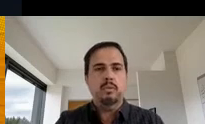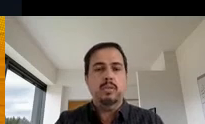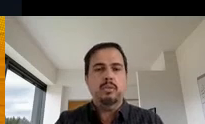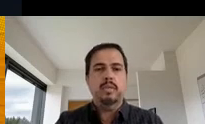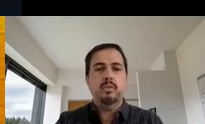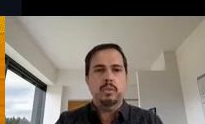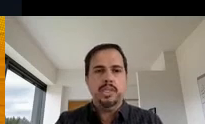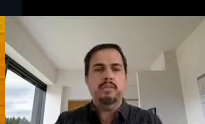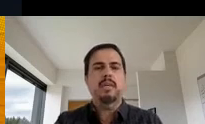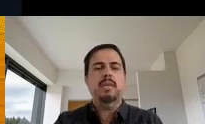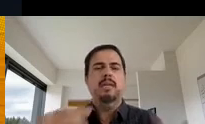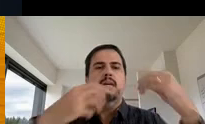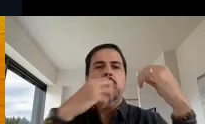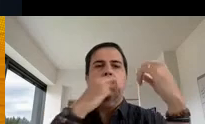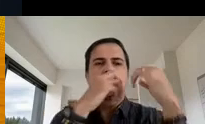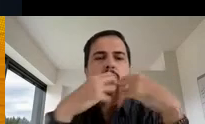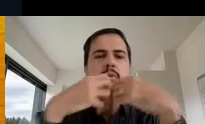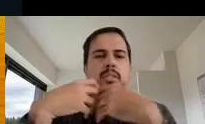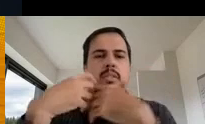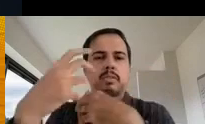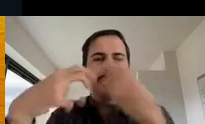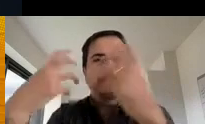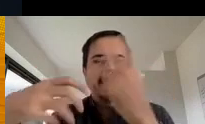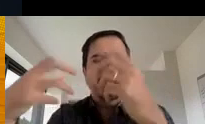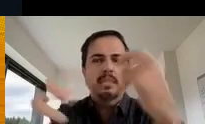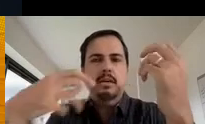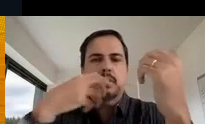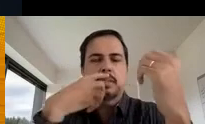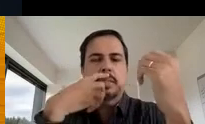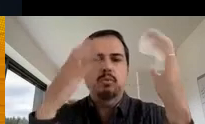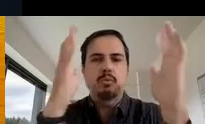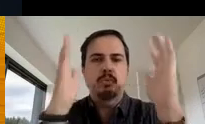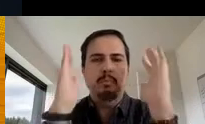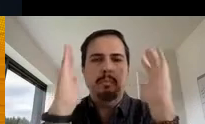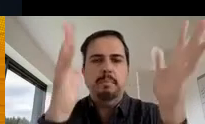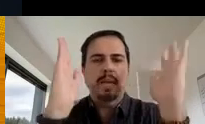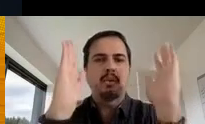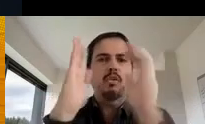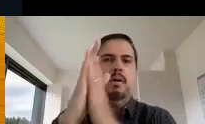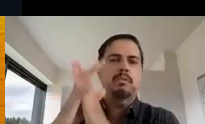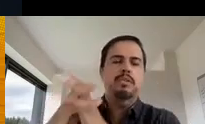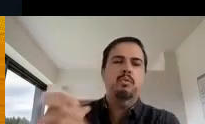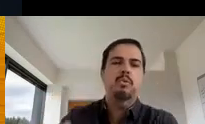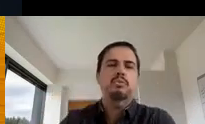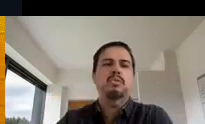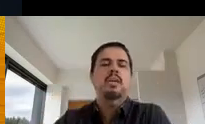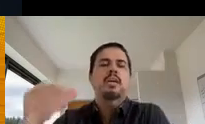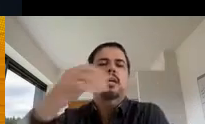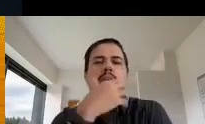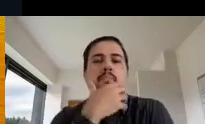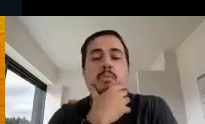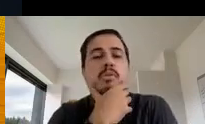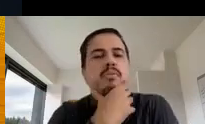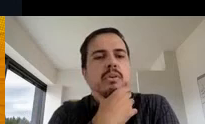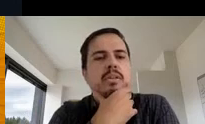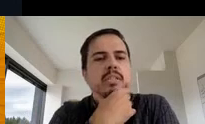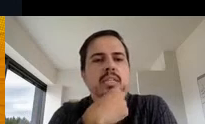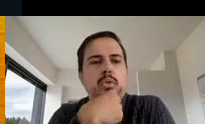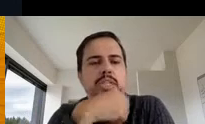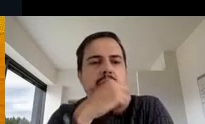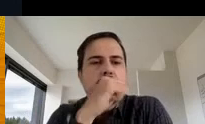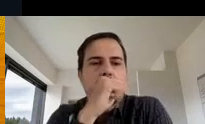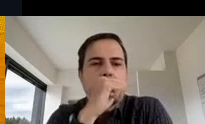assunção de risco, risco mais intuitivo, né? Então são coisas que não se aprende tão assim no pipeline normal de cursos,